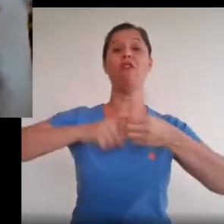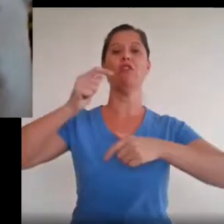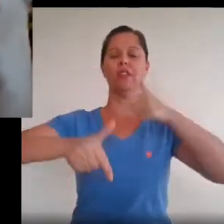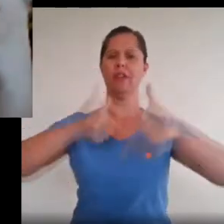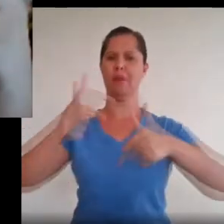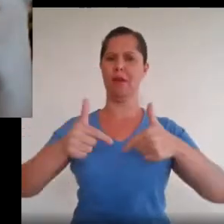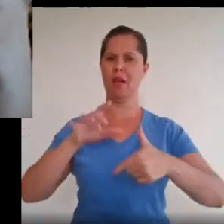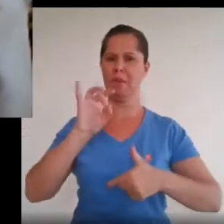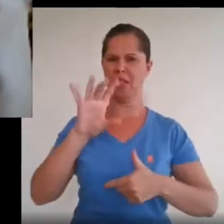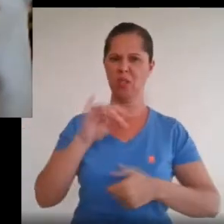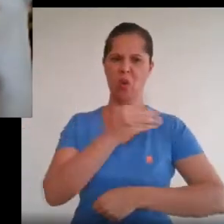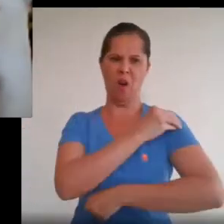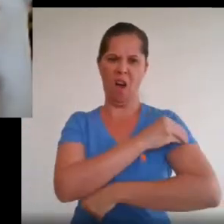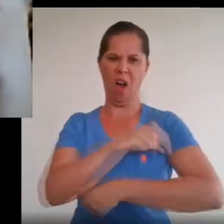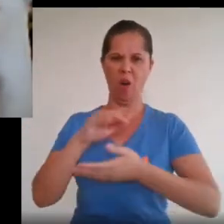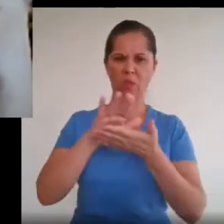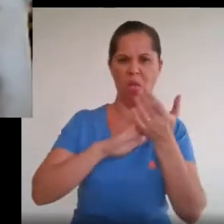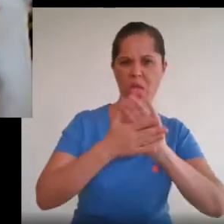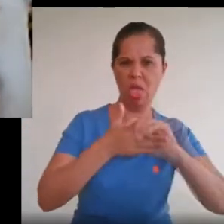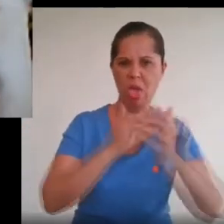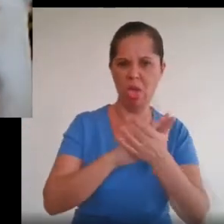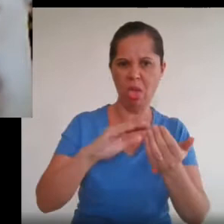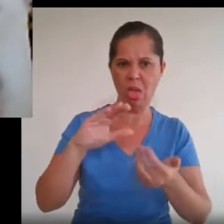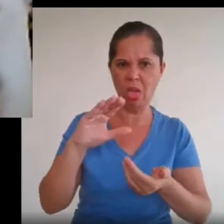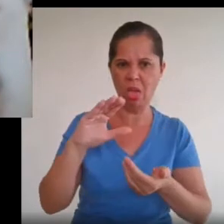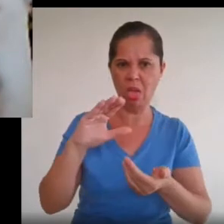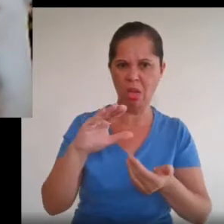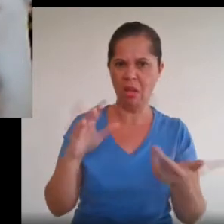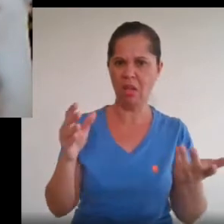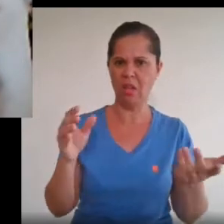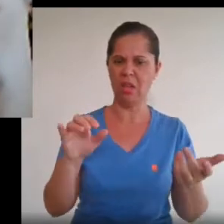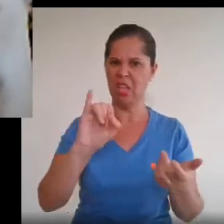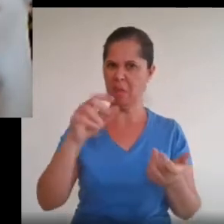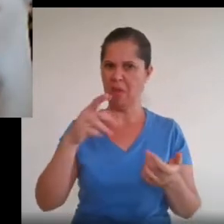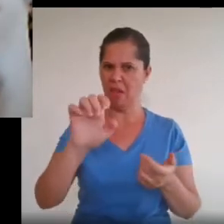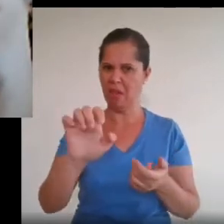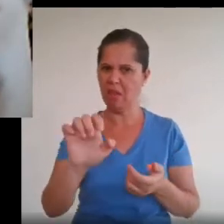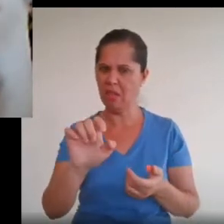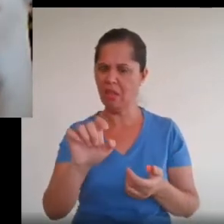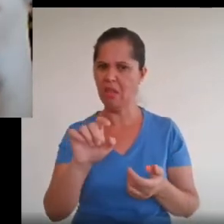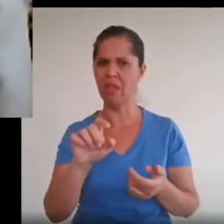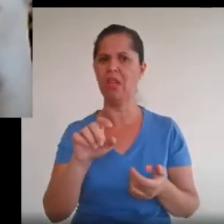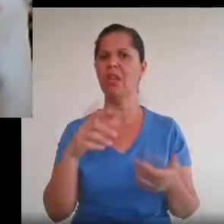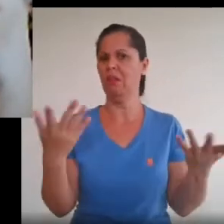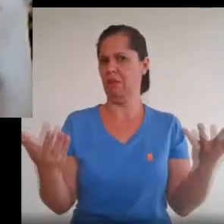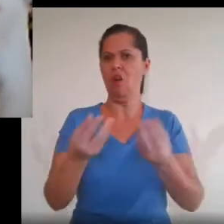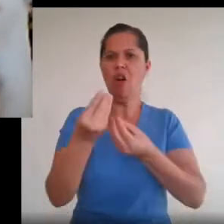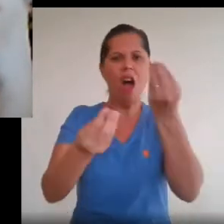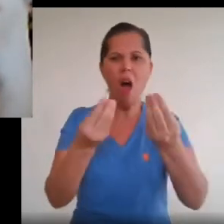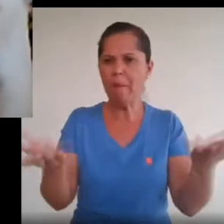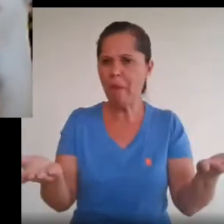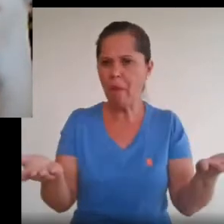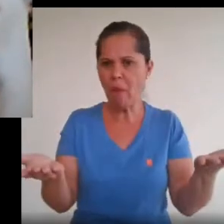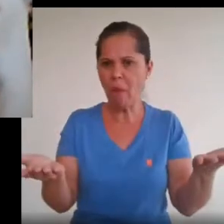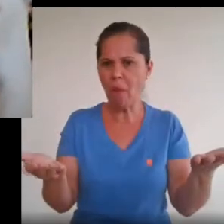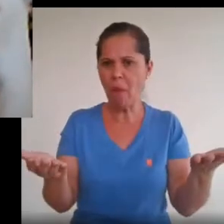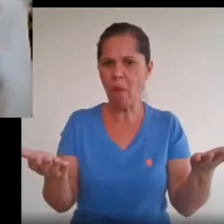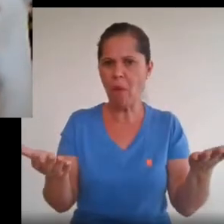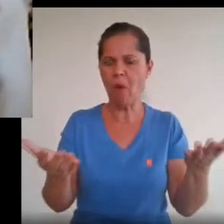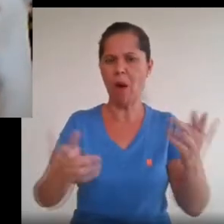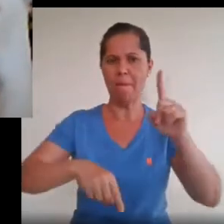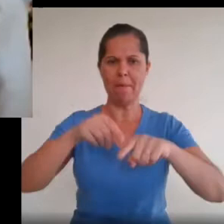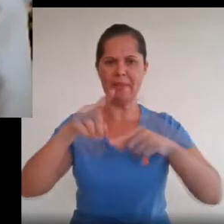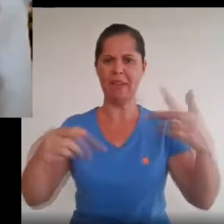50, 100 ml de álcool gel e uma máscara cirúrgica. Gente, para um vírus altamente letal,